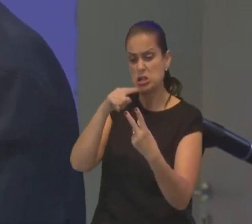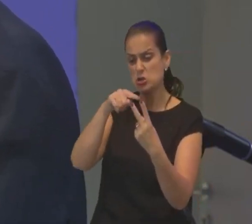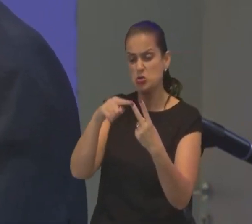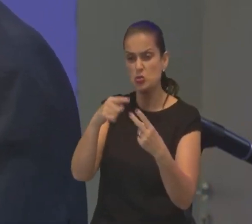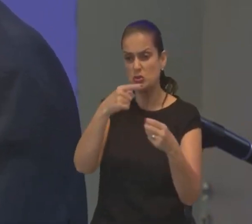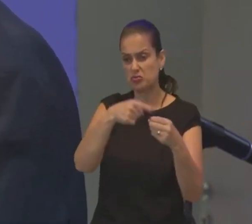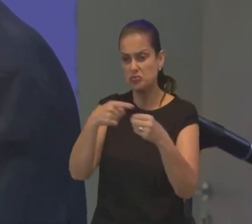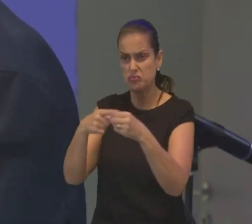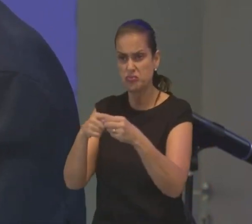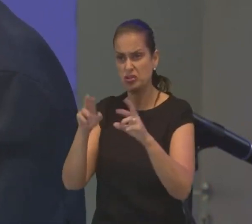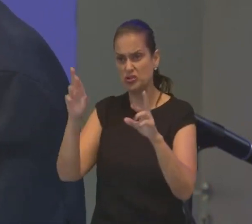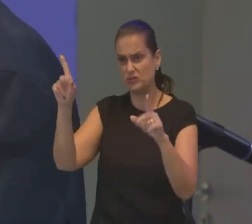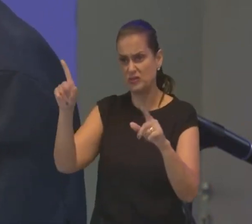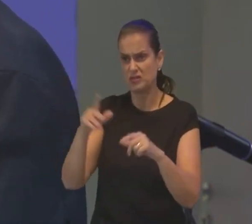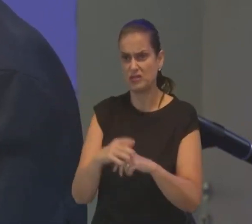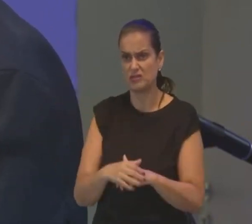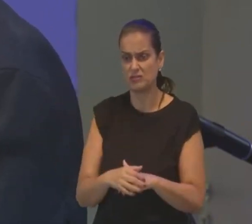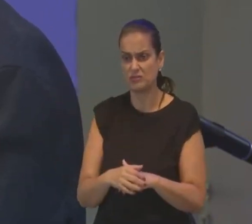Natal.